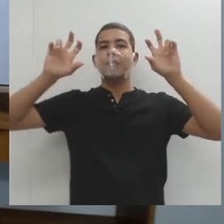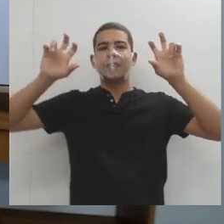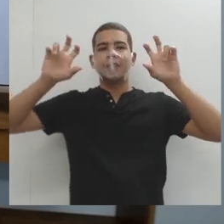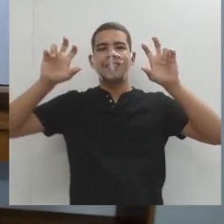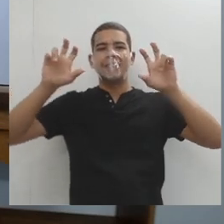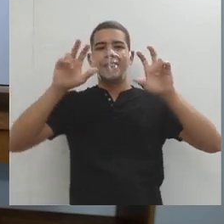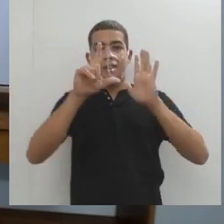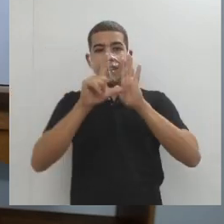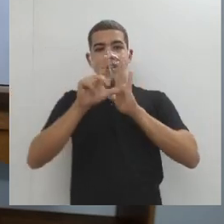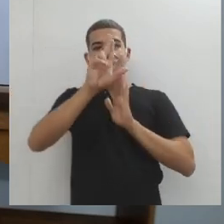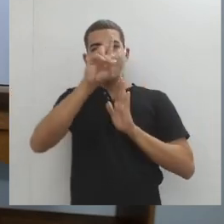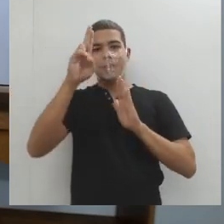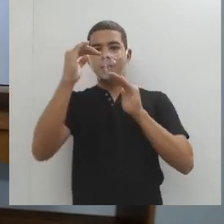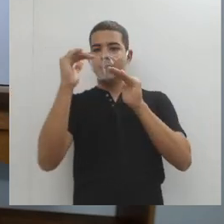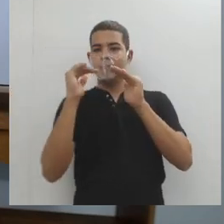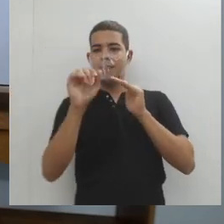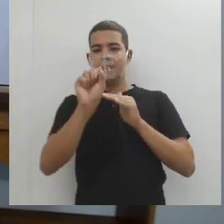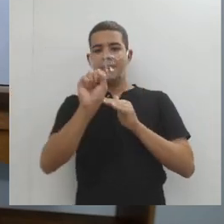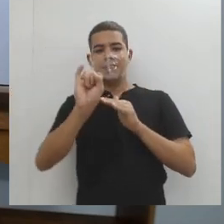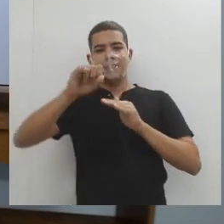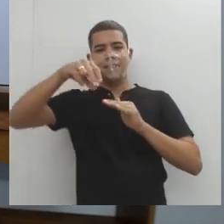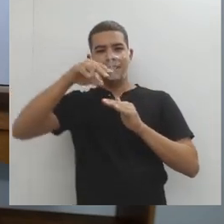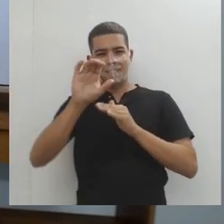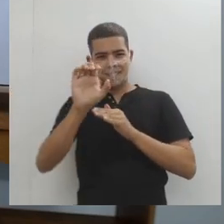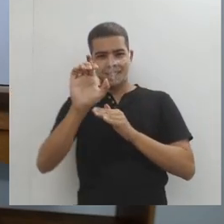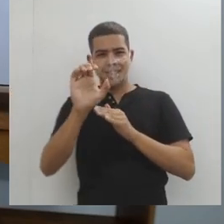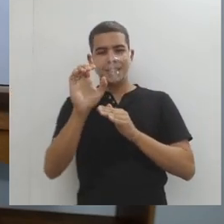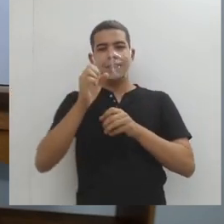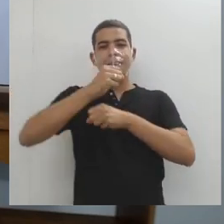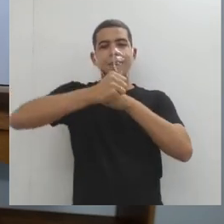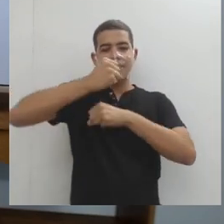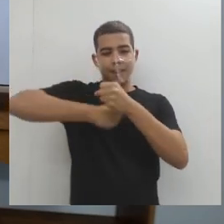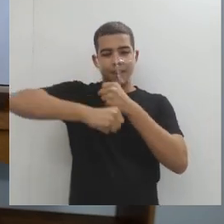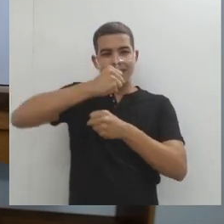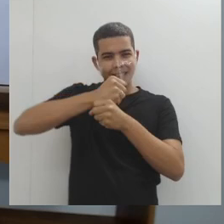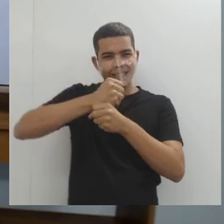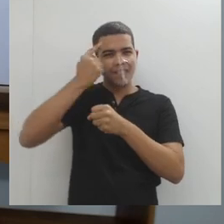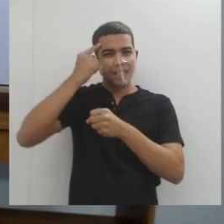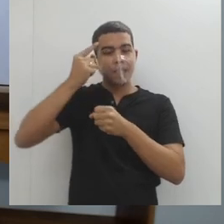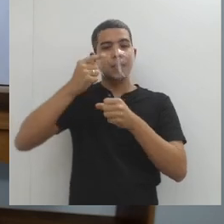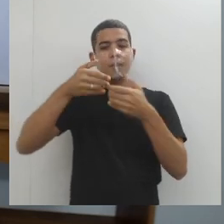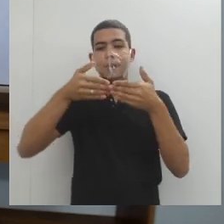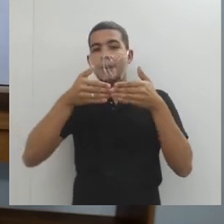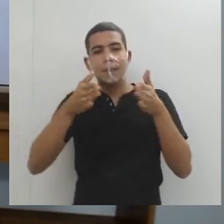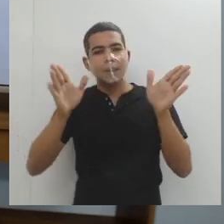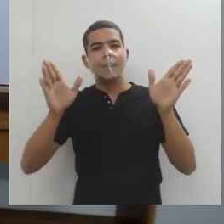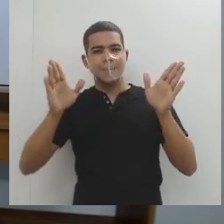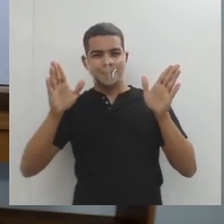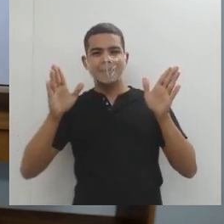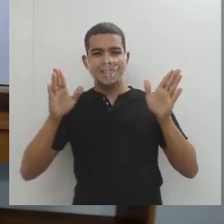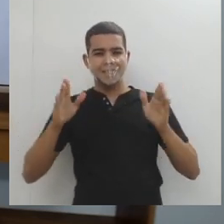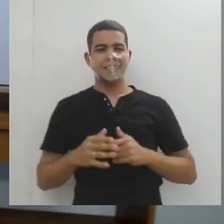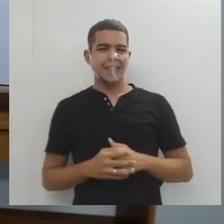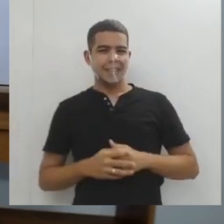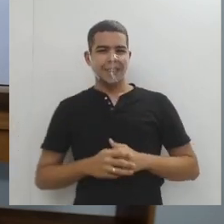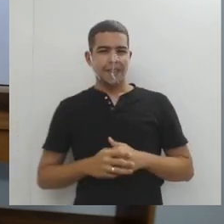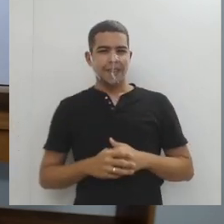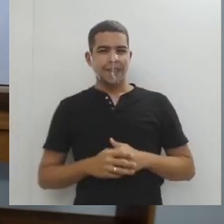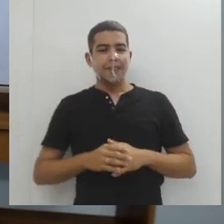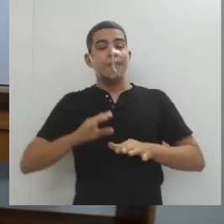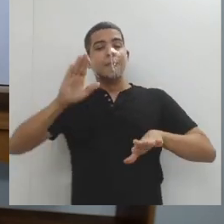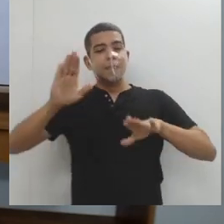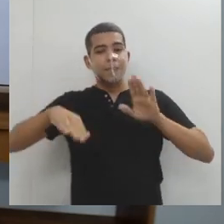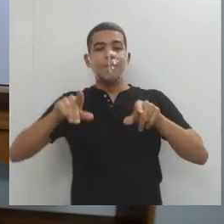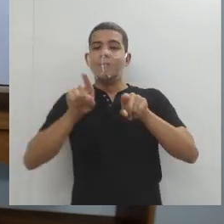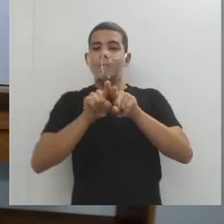nome da loja e embaixo tem o nome since e o ano que aquela loja começou, que ela inaugurou. Tá? Quando a gente compra um